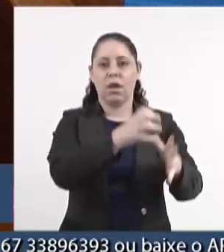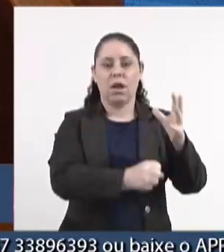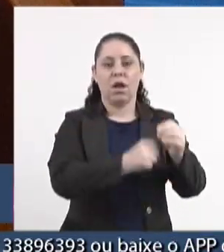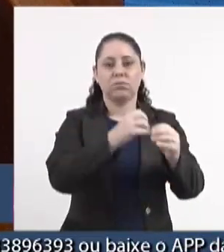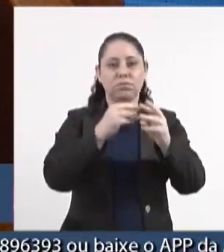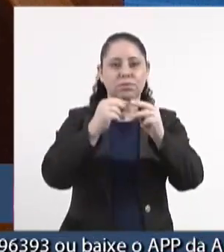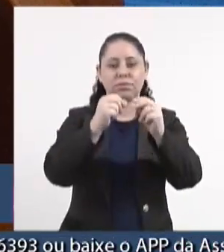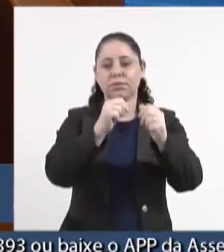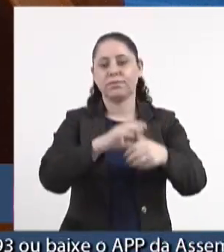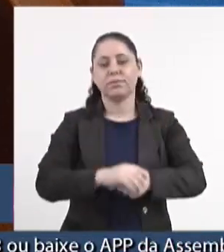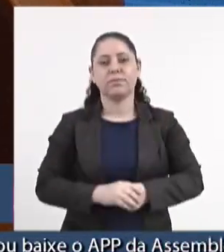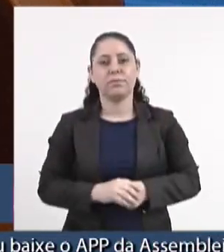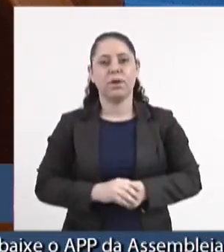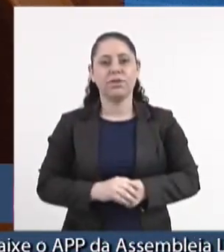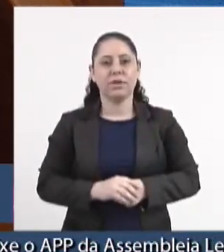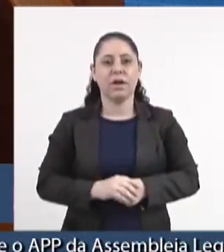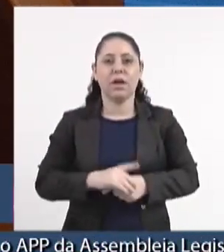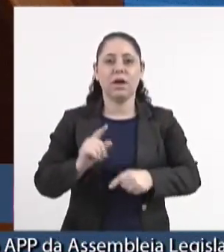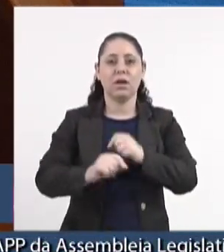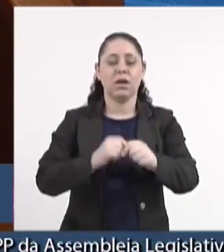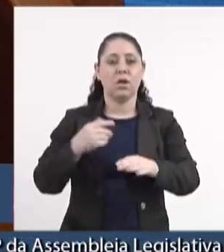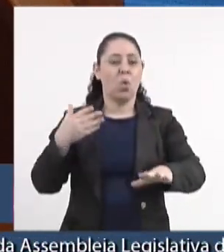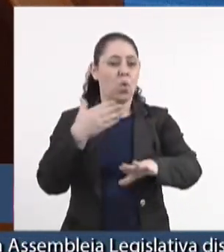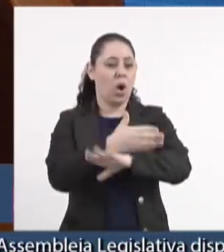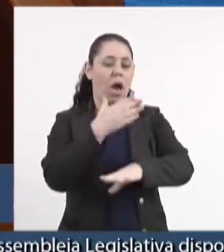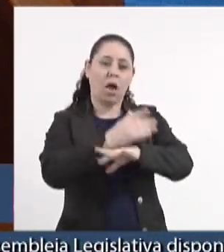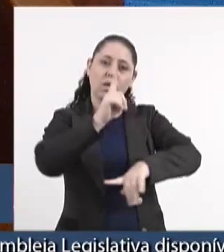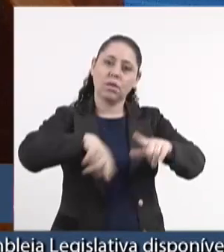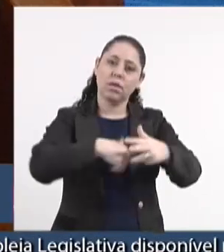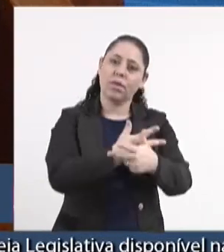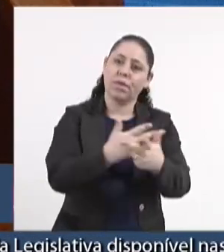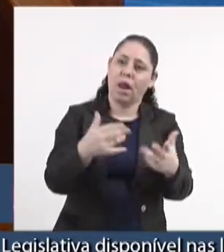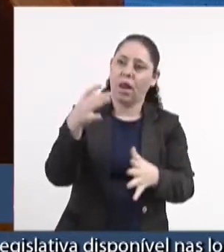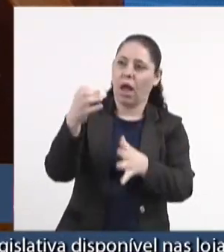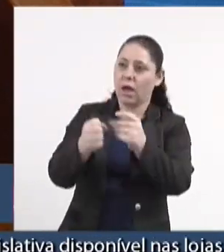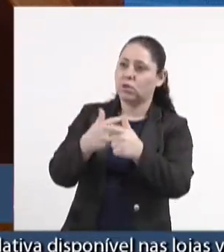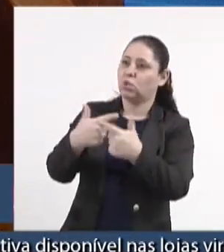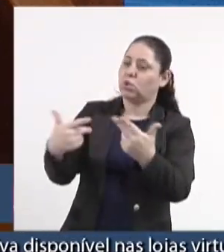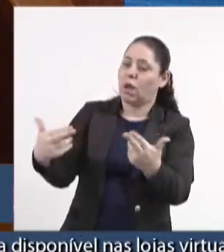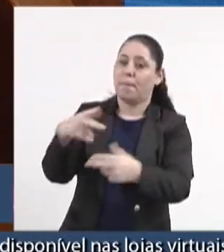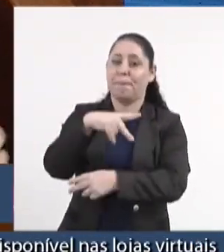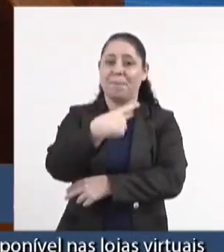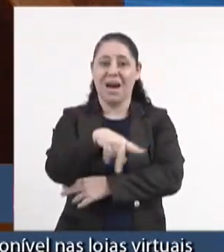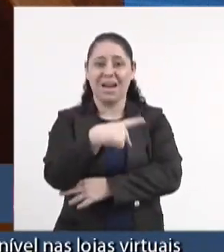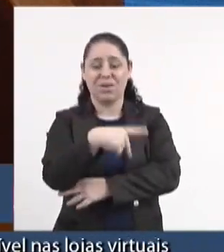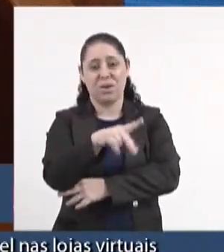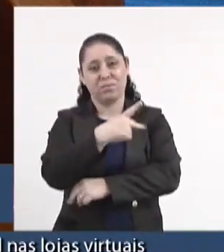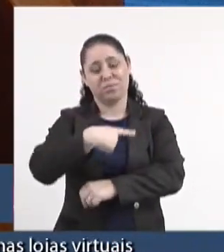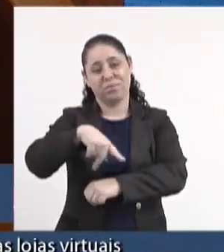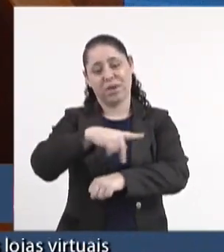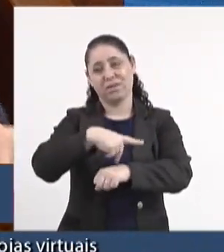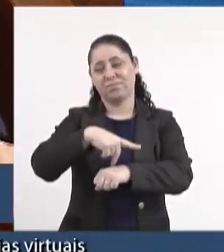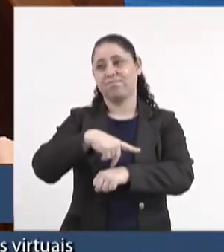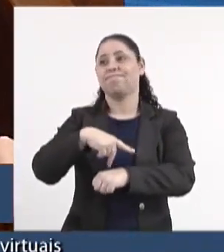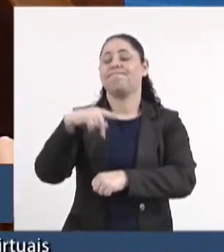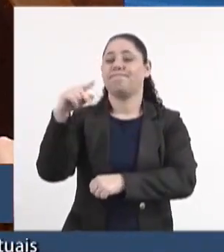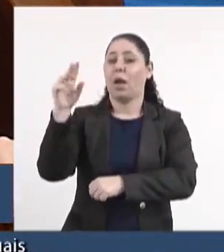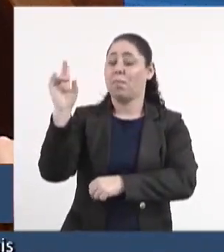pó, como a entrada de produtos lácteos do Paraguai, da